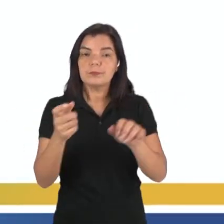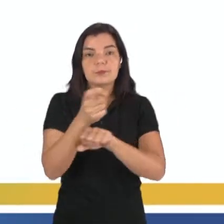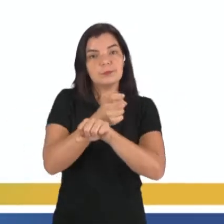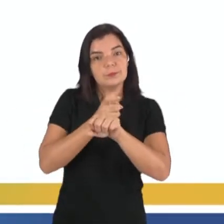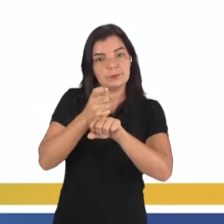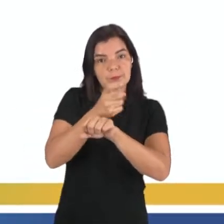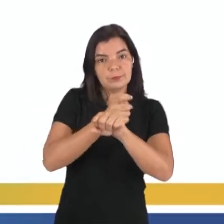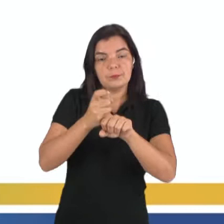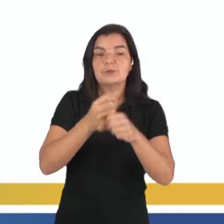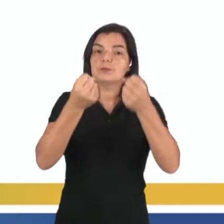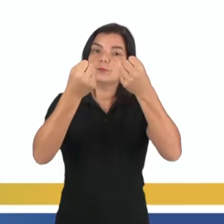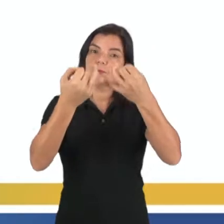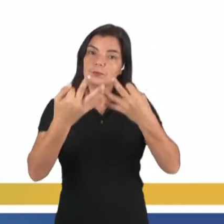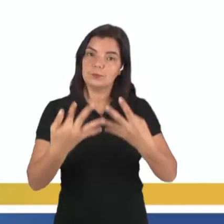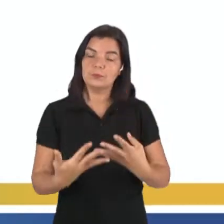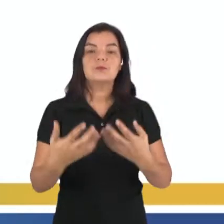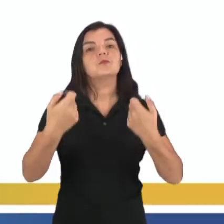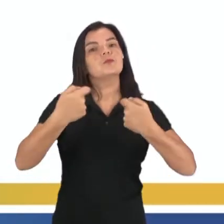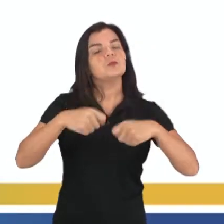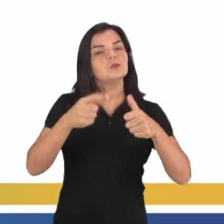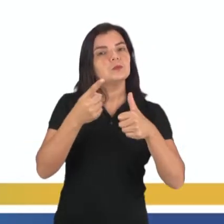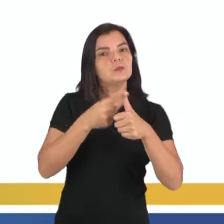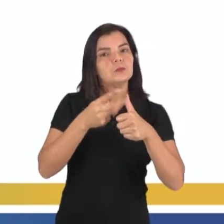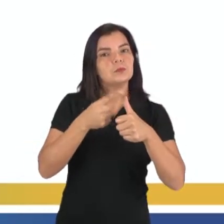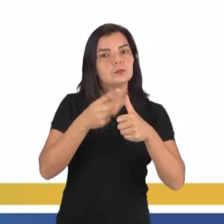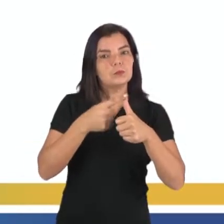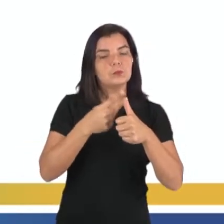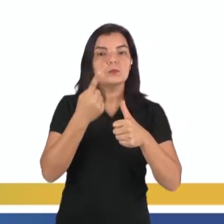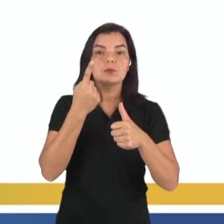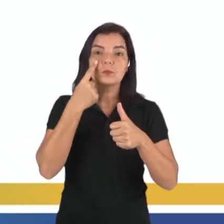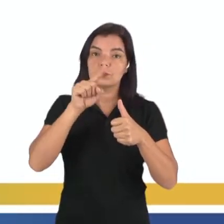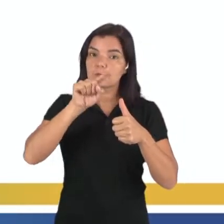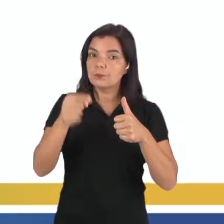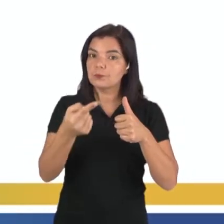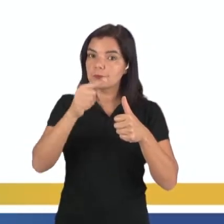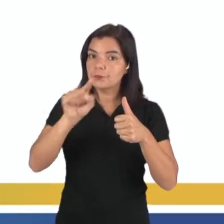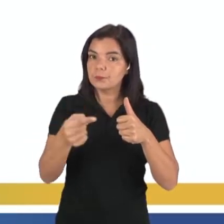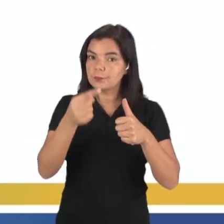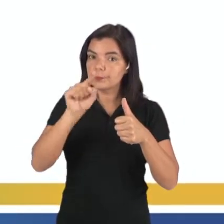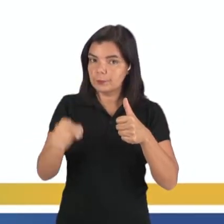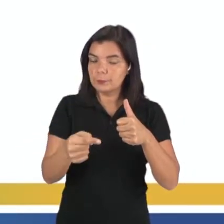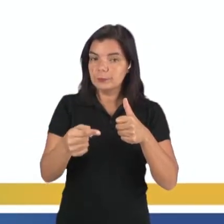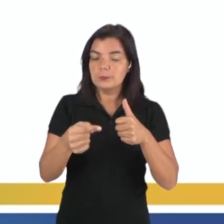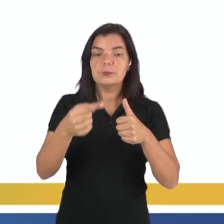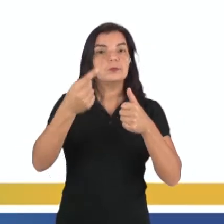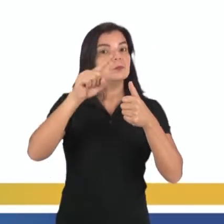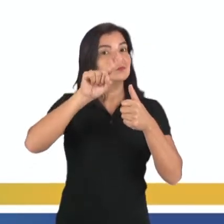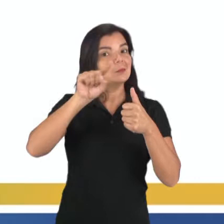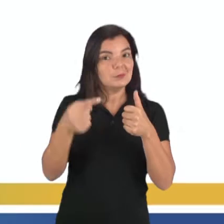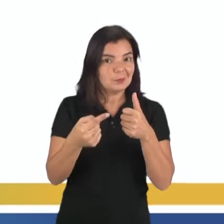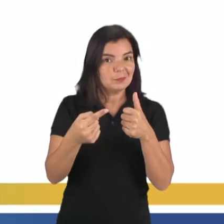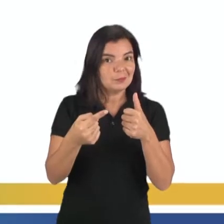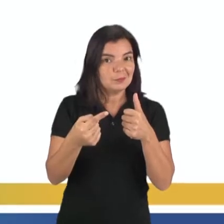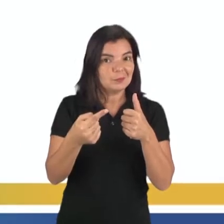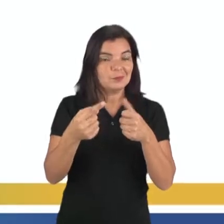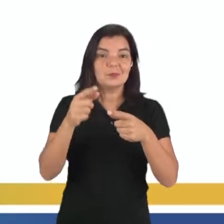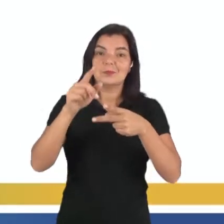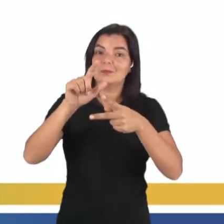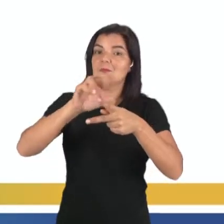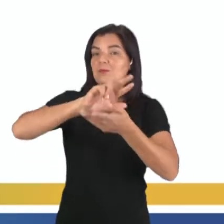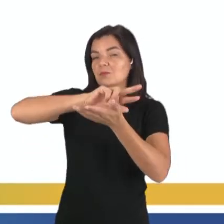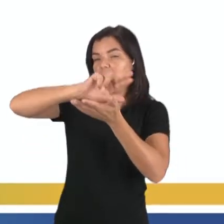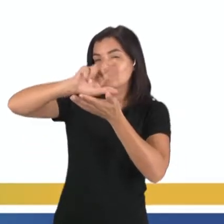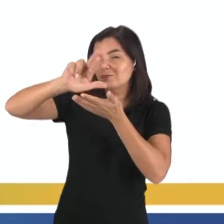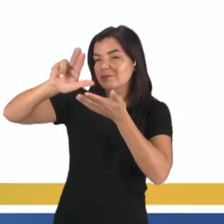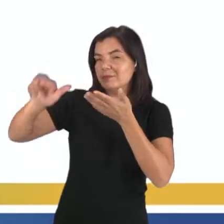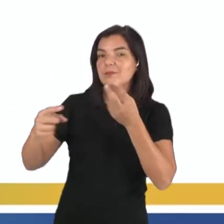adjetiva explicativa, eu preciso primeiro de vírgulas, tá bom? Vejam que eu falei vírgulas no plural, porque eu